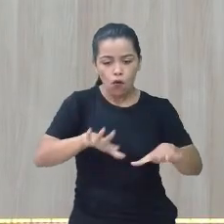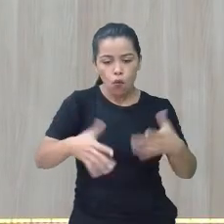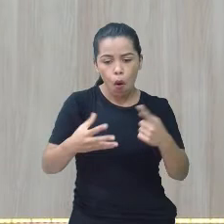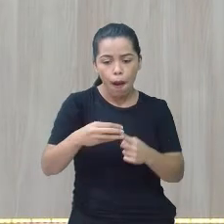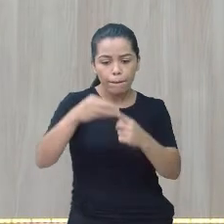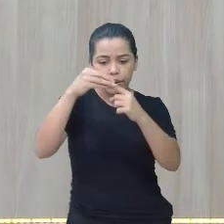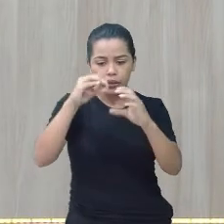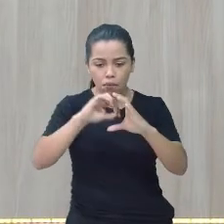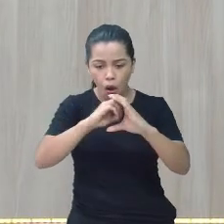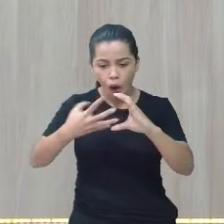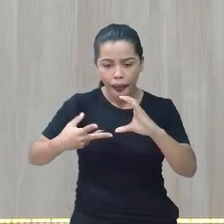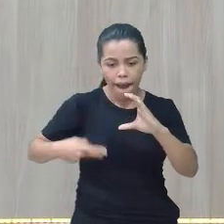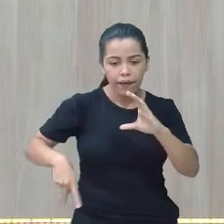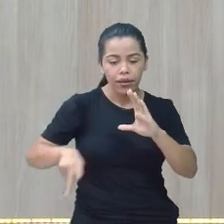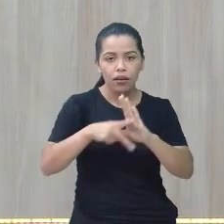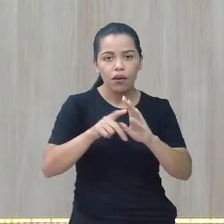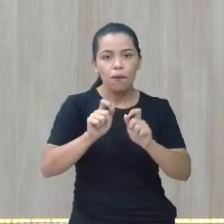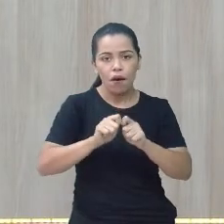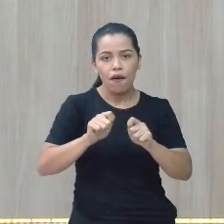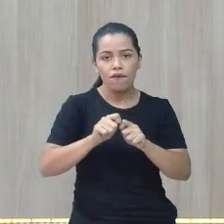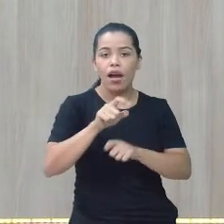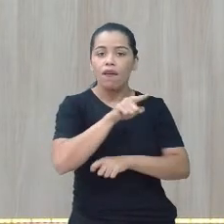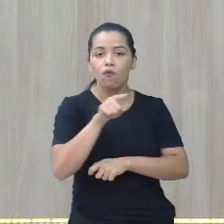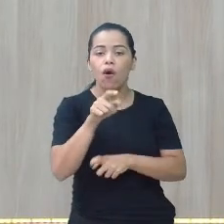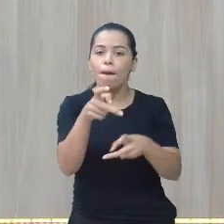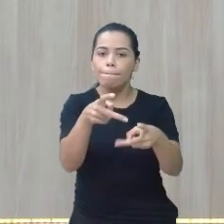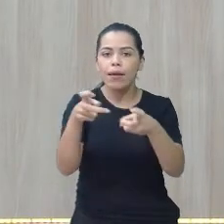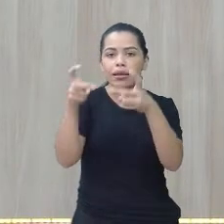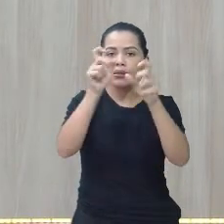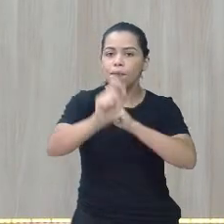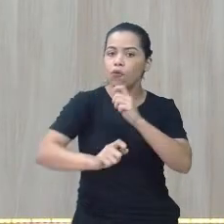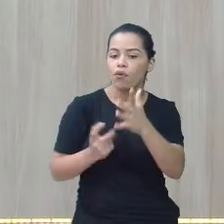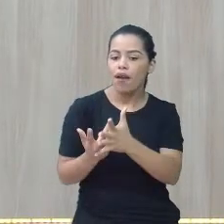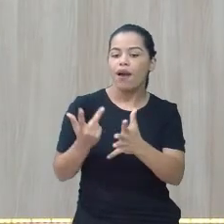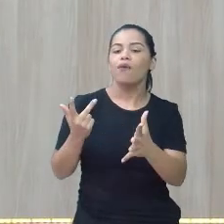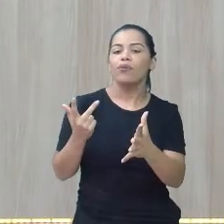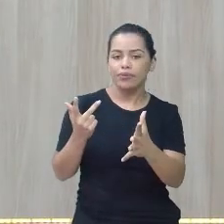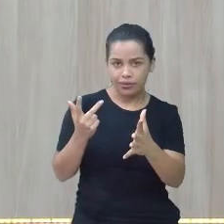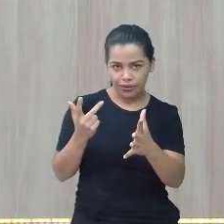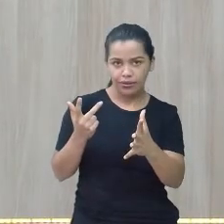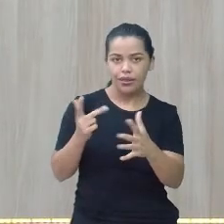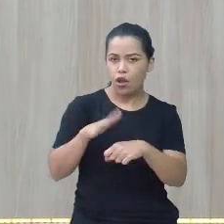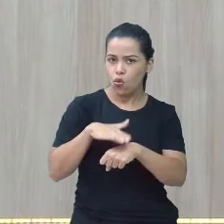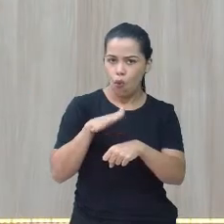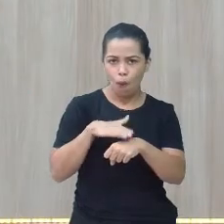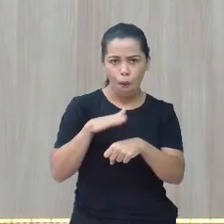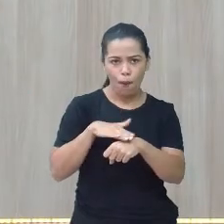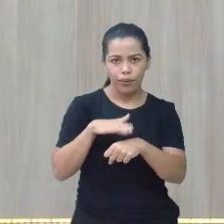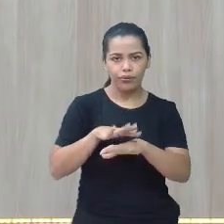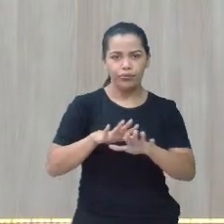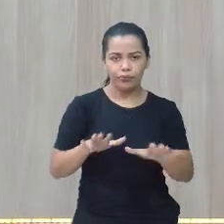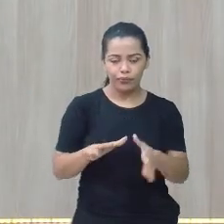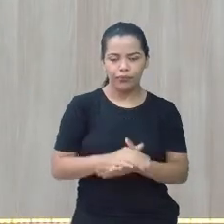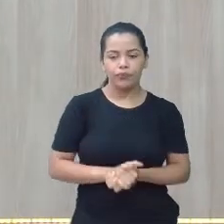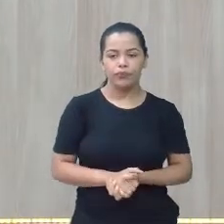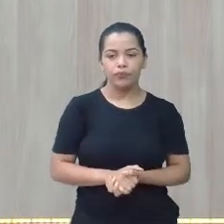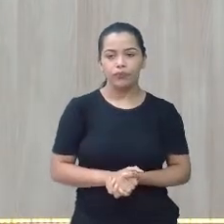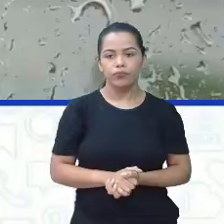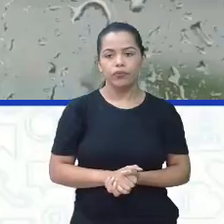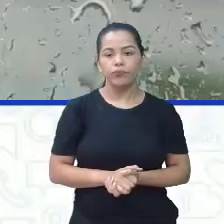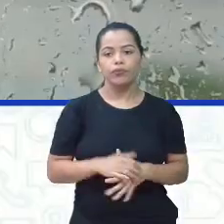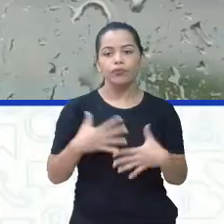vão levar a você ter a noção do que vai acontecer num determinado momento, tá certo? Então,